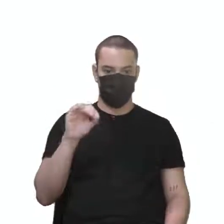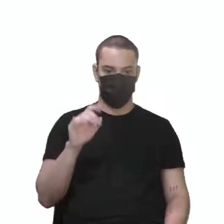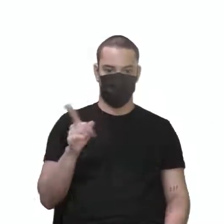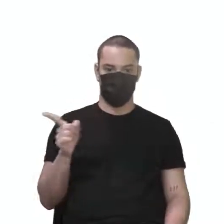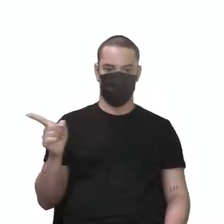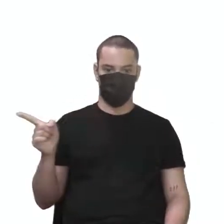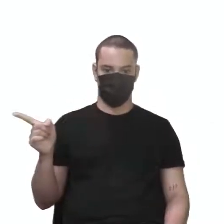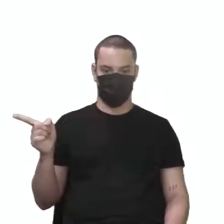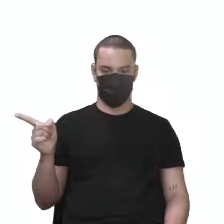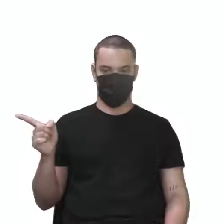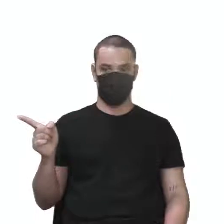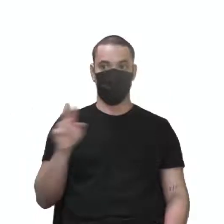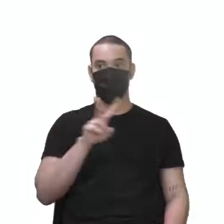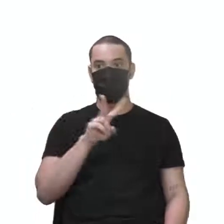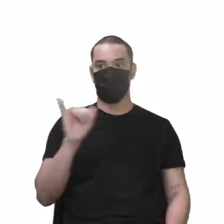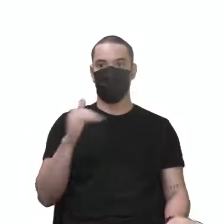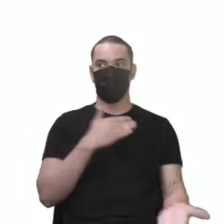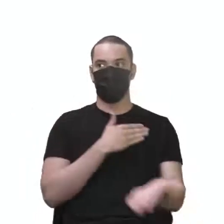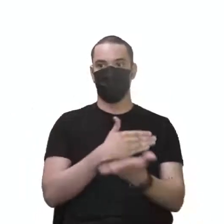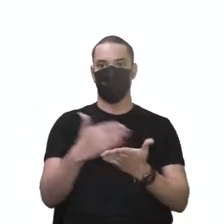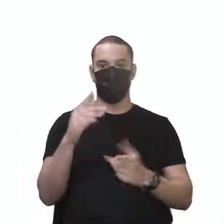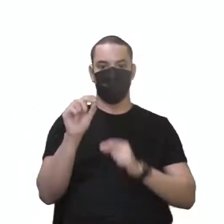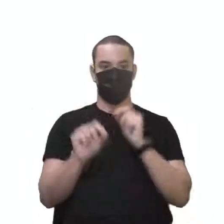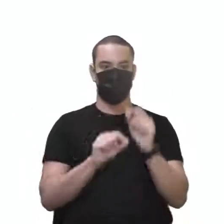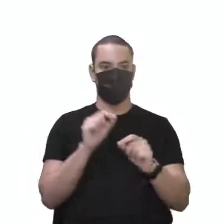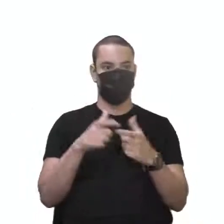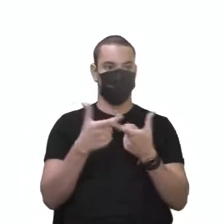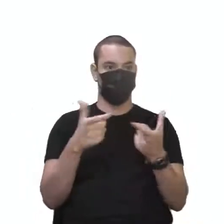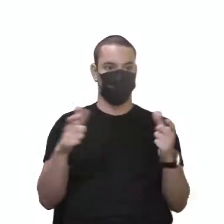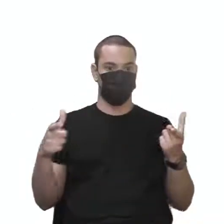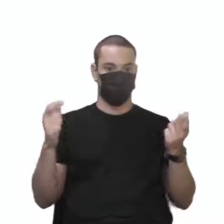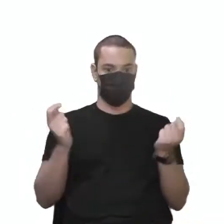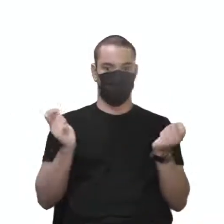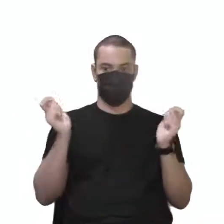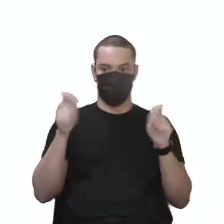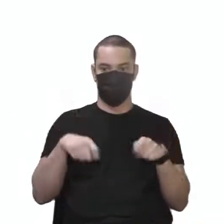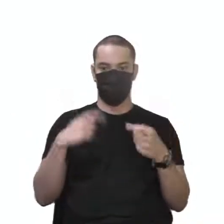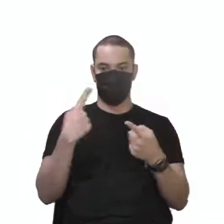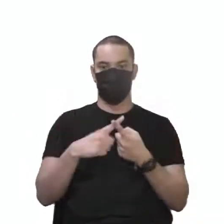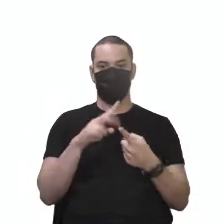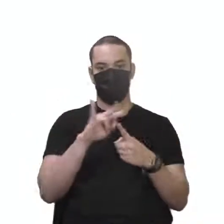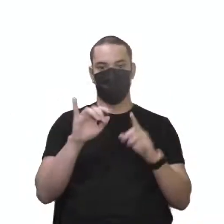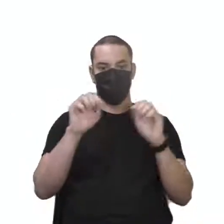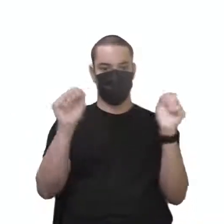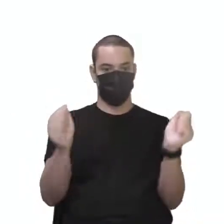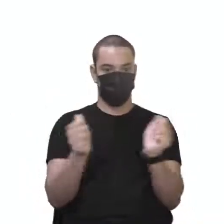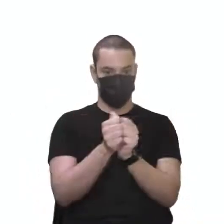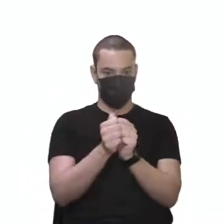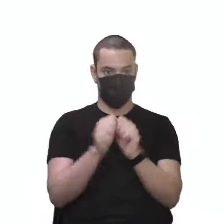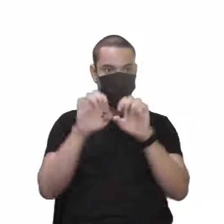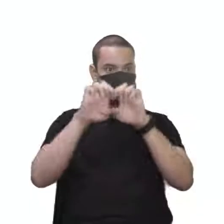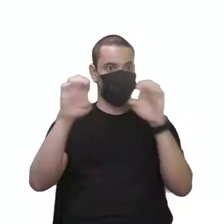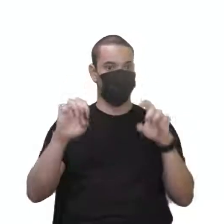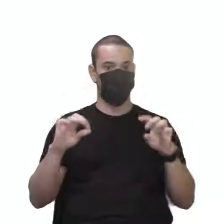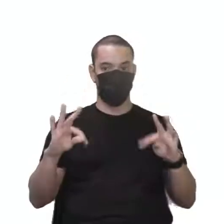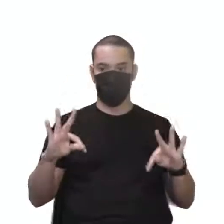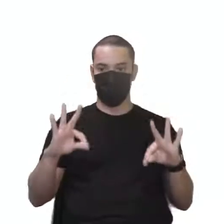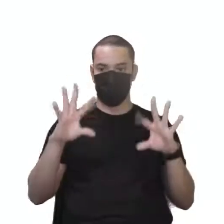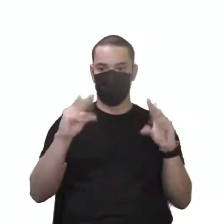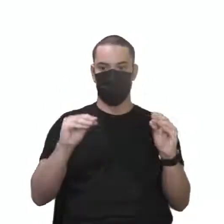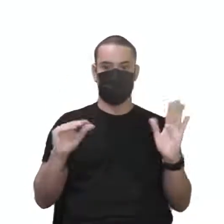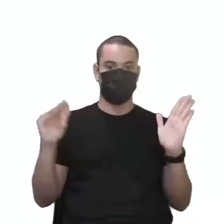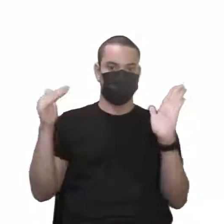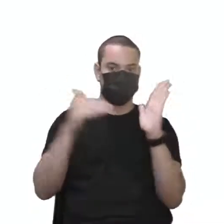ó, ele vai começar a aumentar a capacidade dele, porque ele vai juntar essas estruturas todas